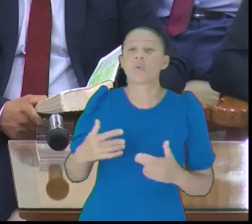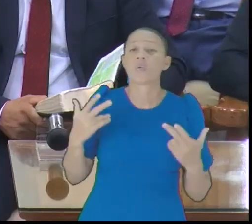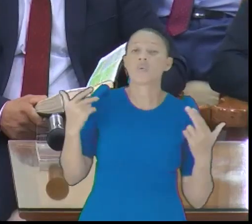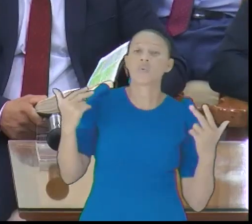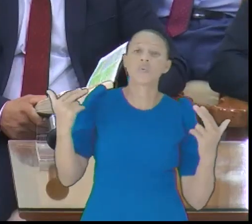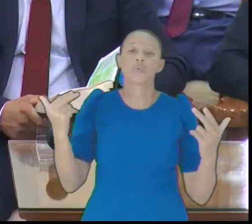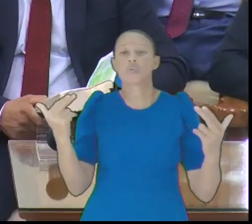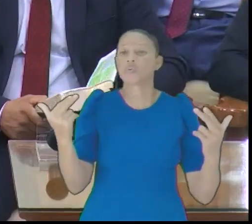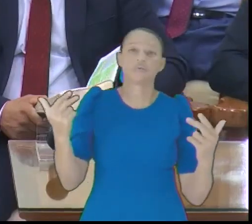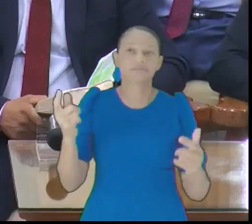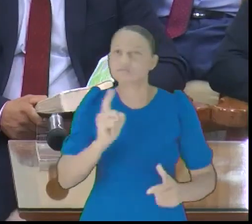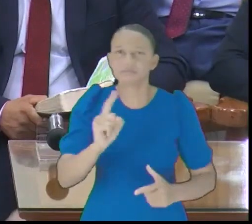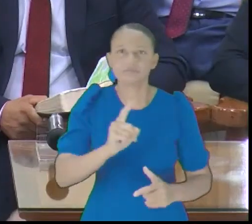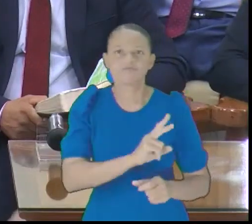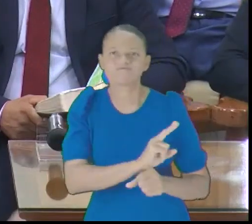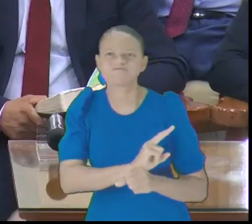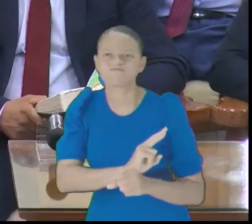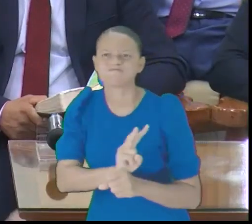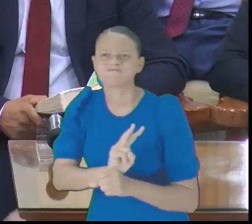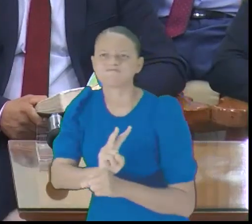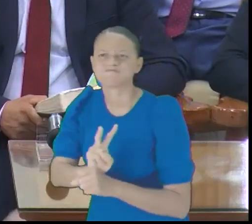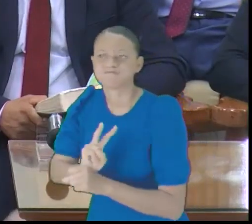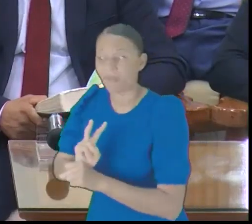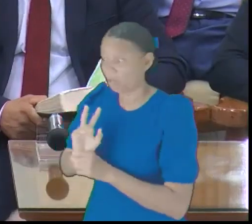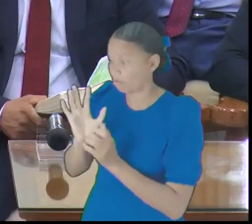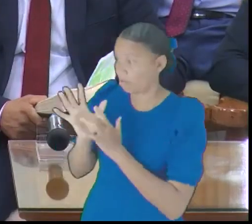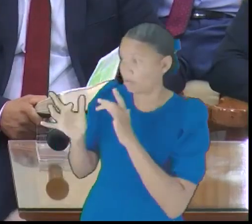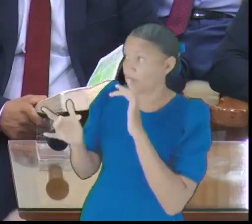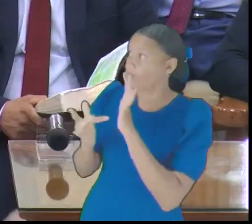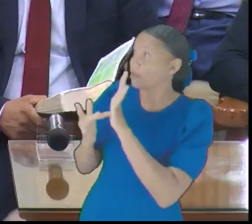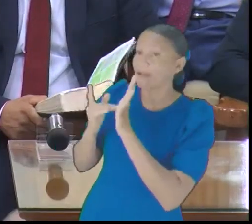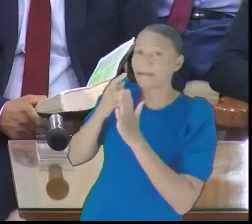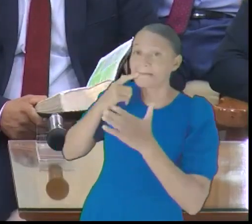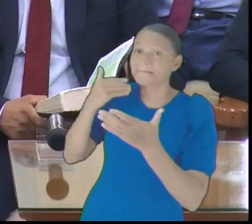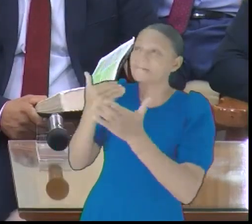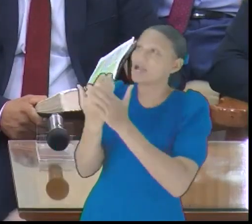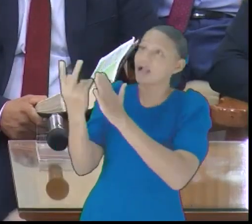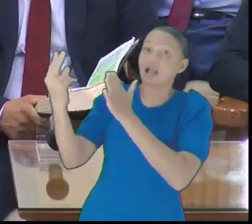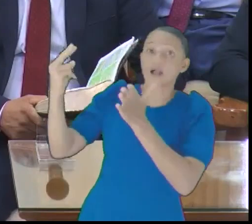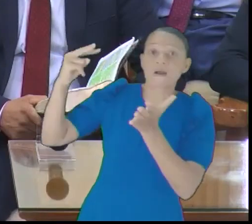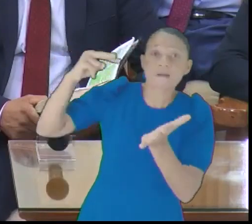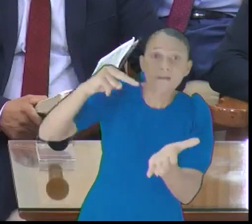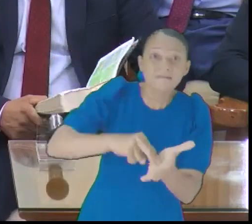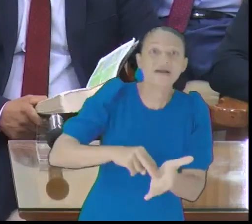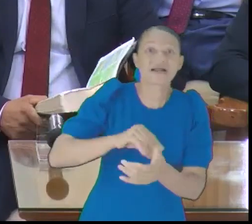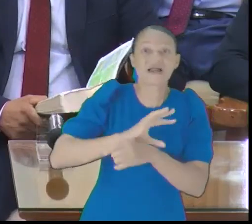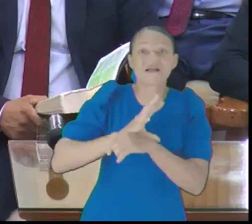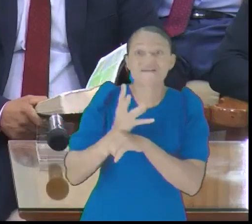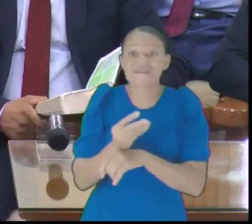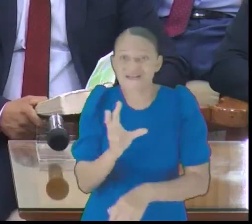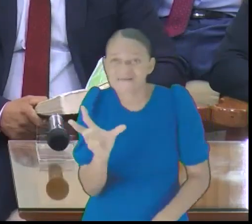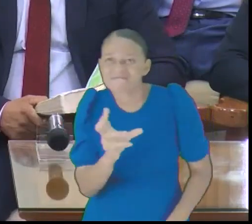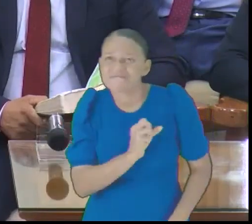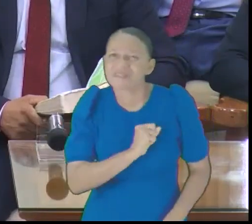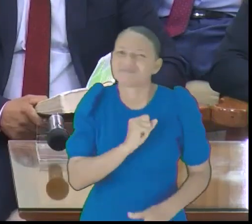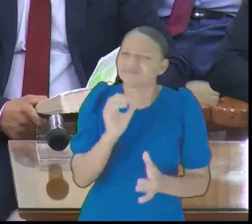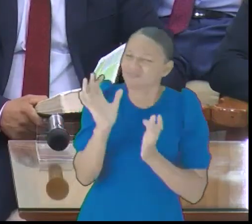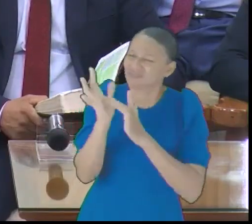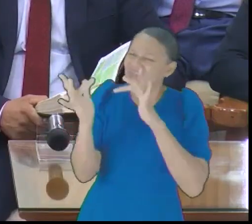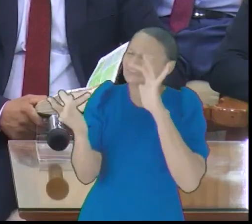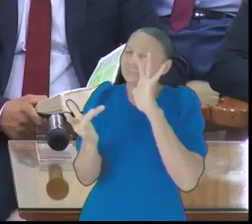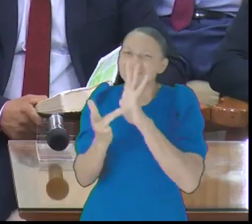sua caminhada. Jesus está vindo aí. Igreja querida, Jesus